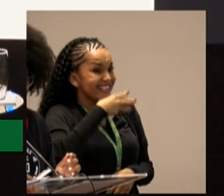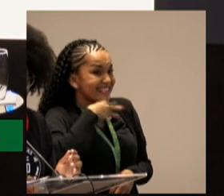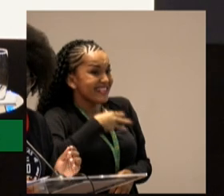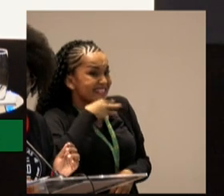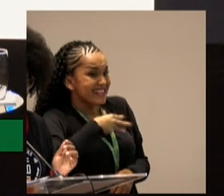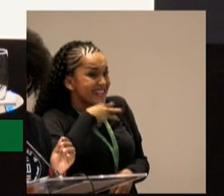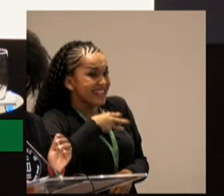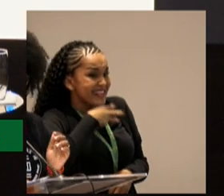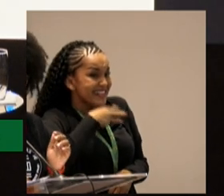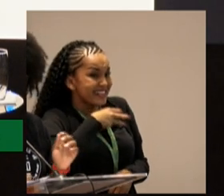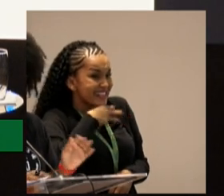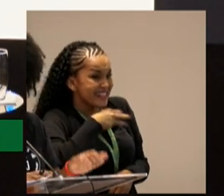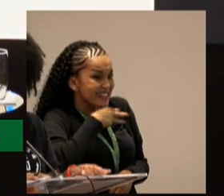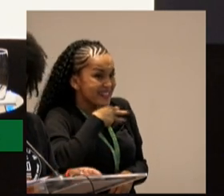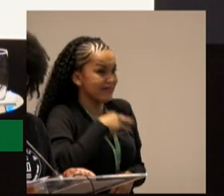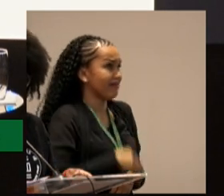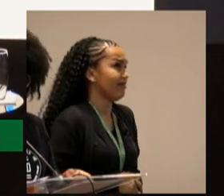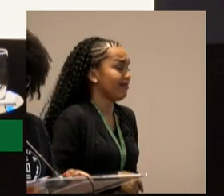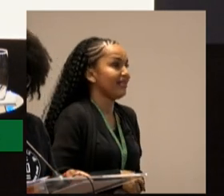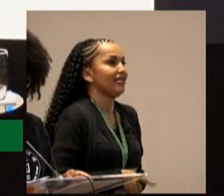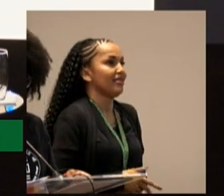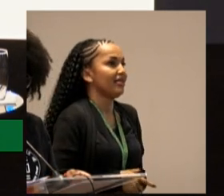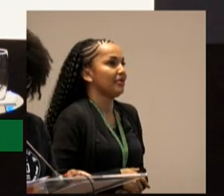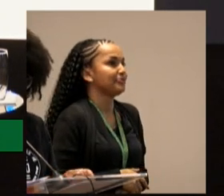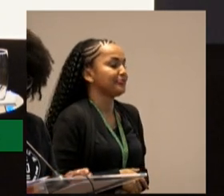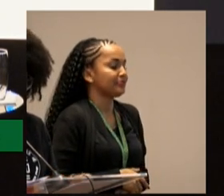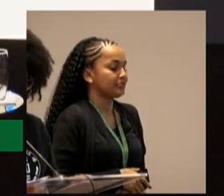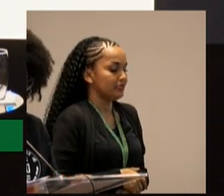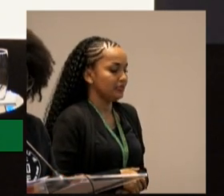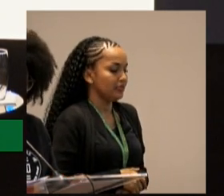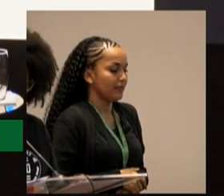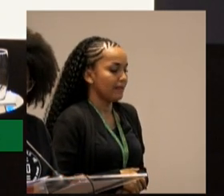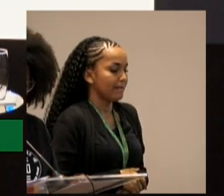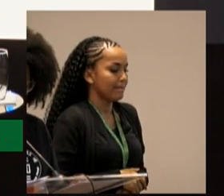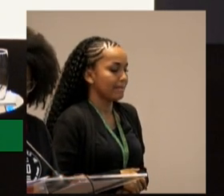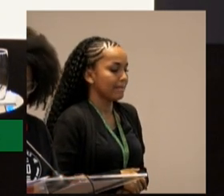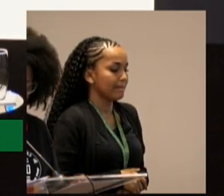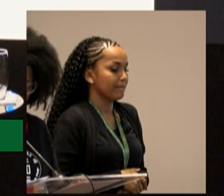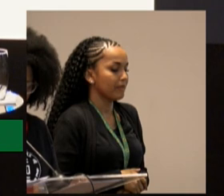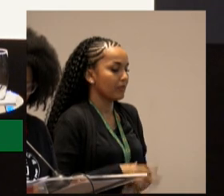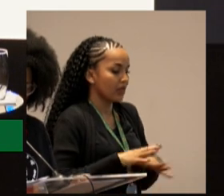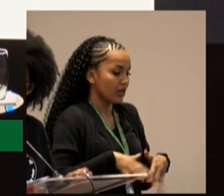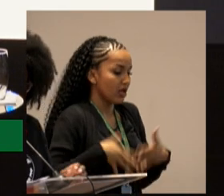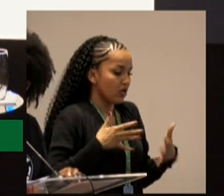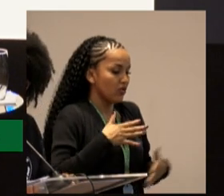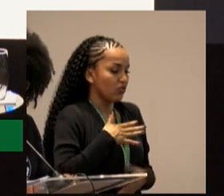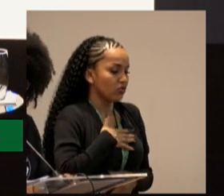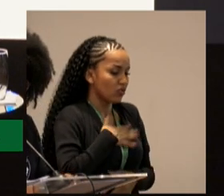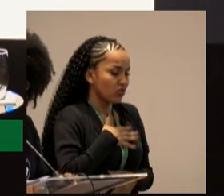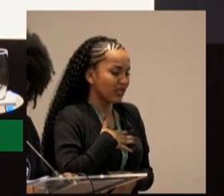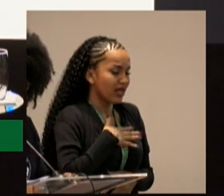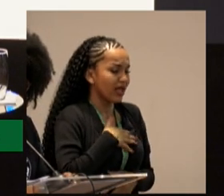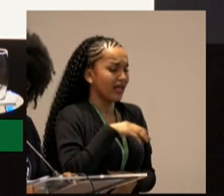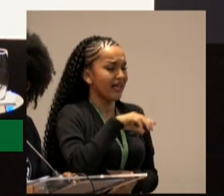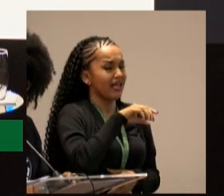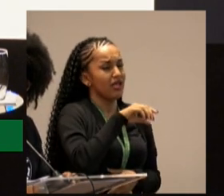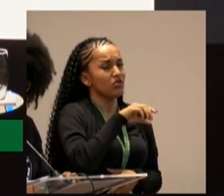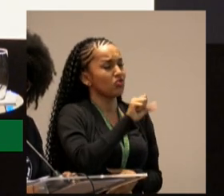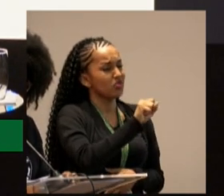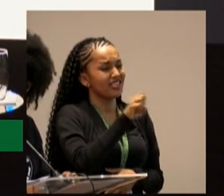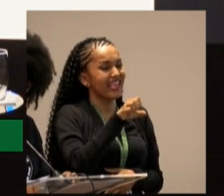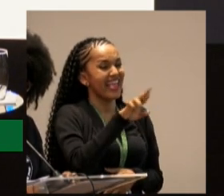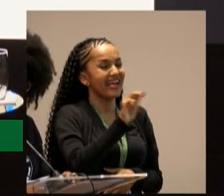Eu me componho com essas forças da Serra e da Beira d'Água. Então, sou serrano de